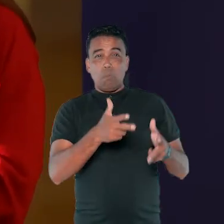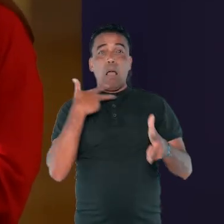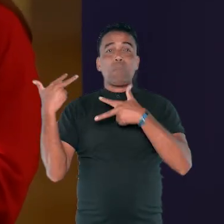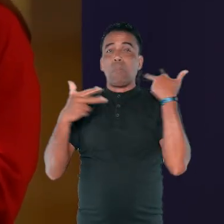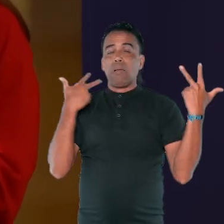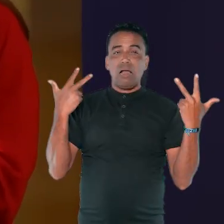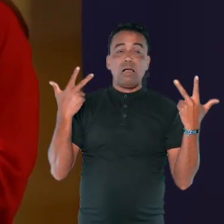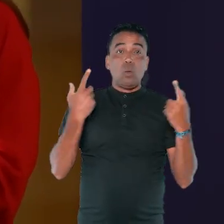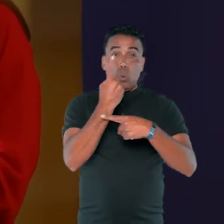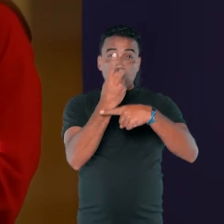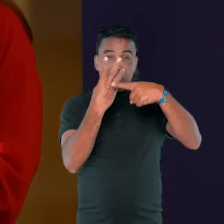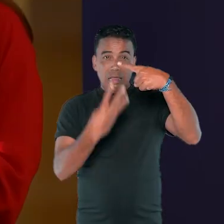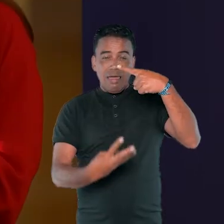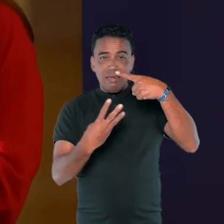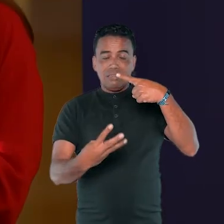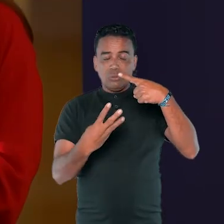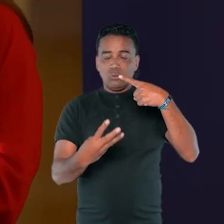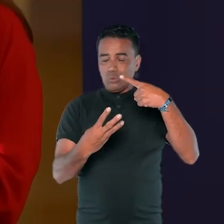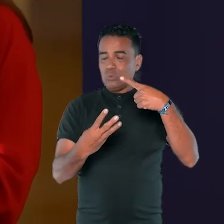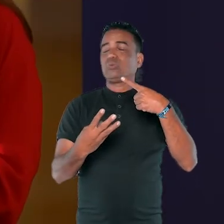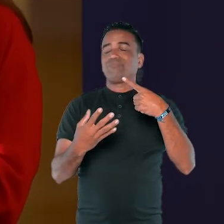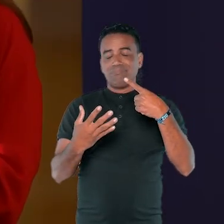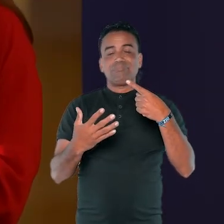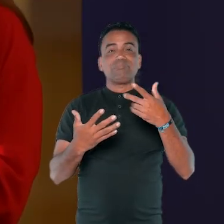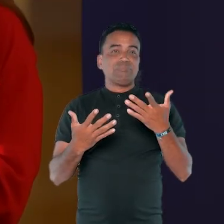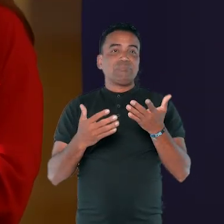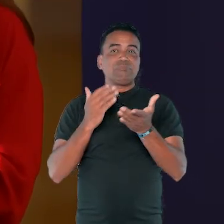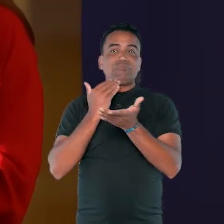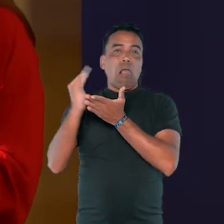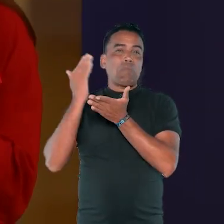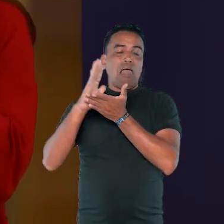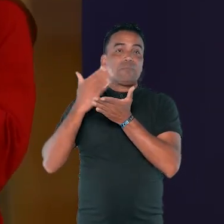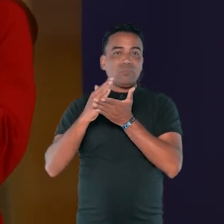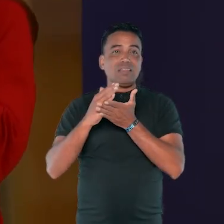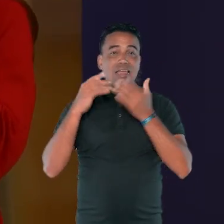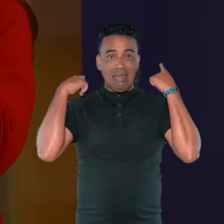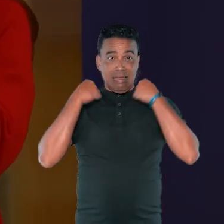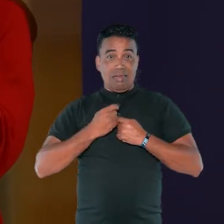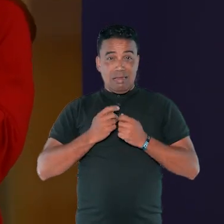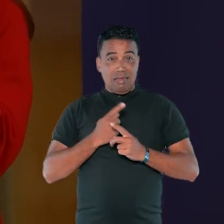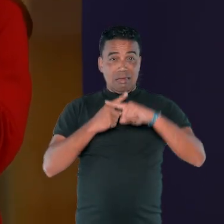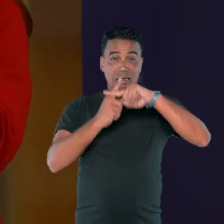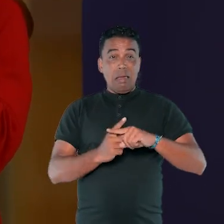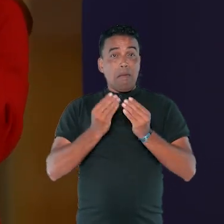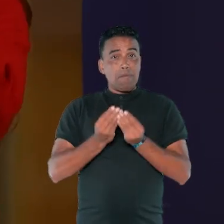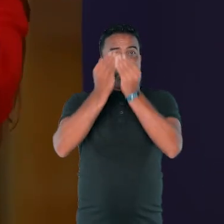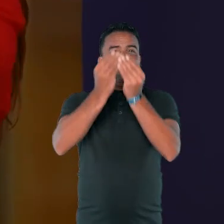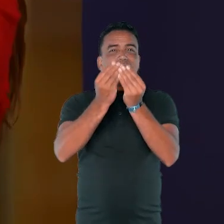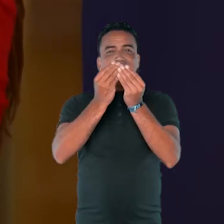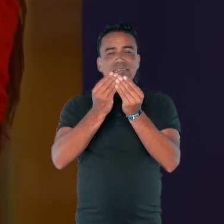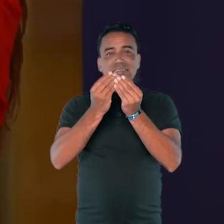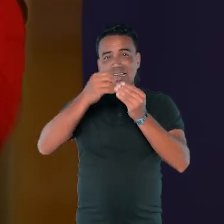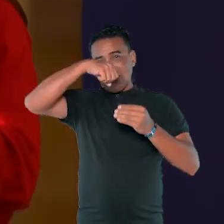desesperou. Nessa missa enganosa, houve sangue e desamor. Por isso,